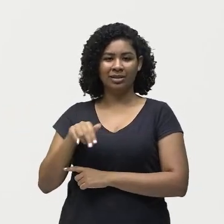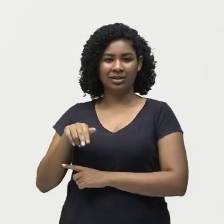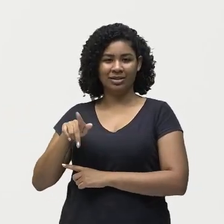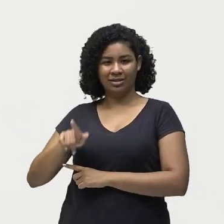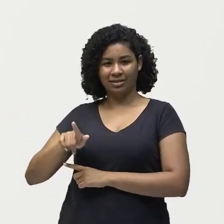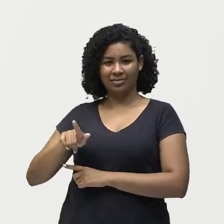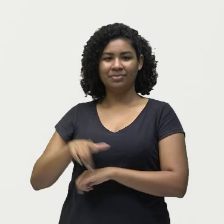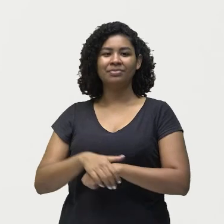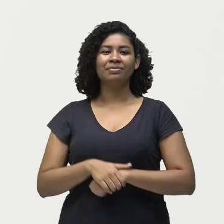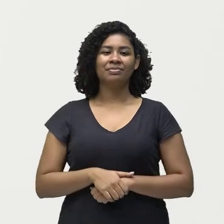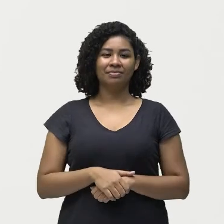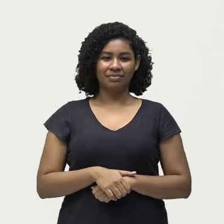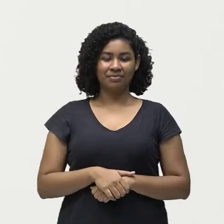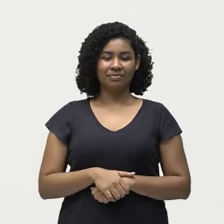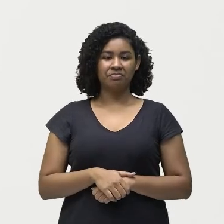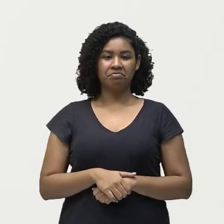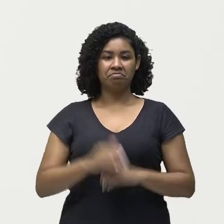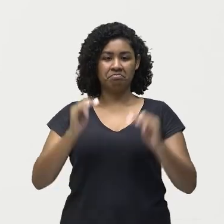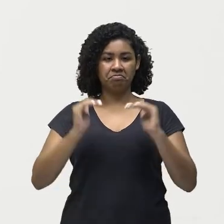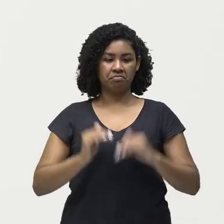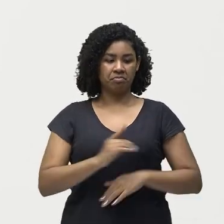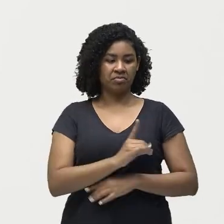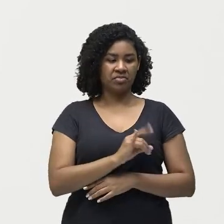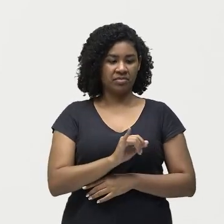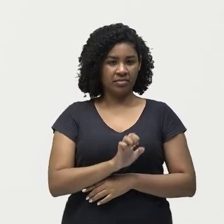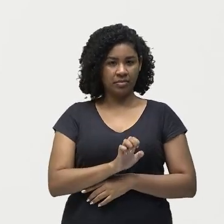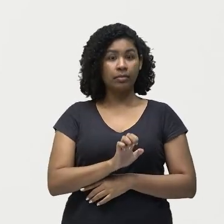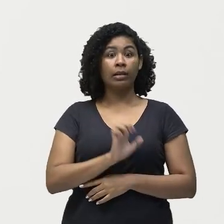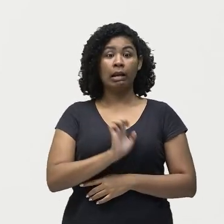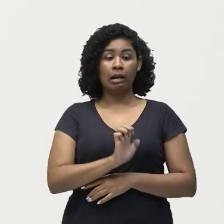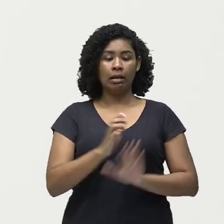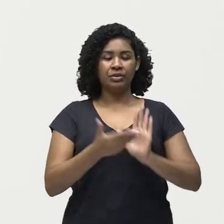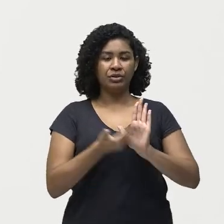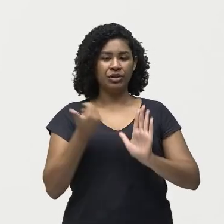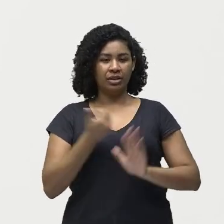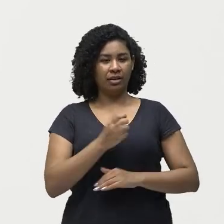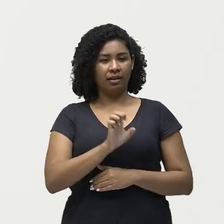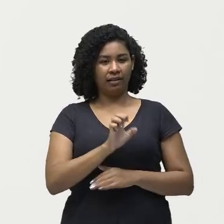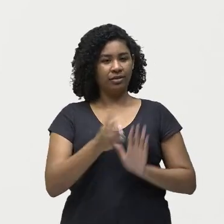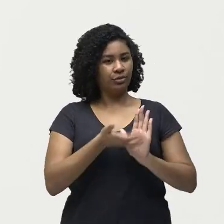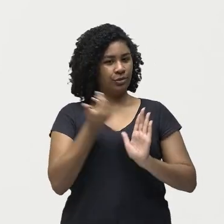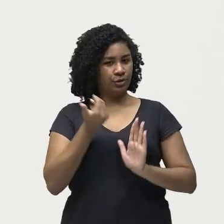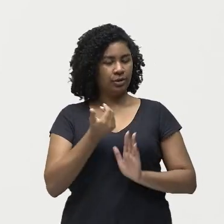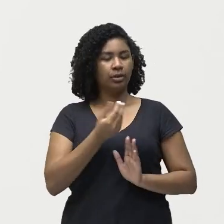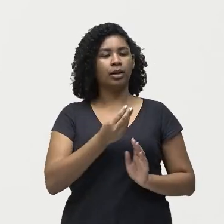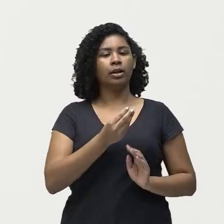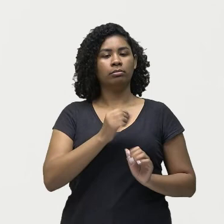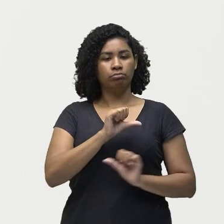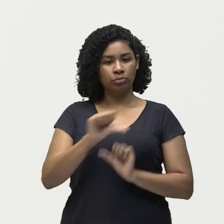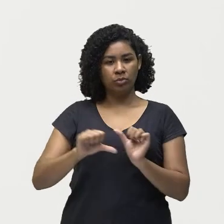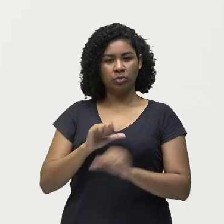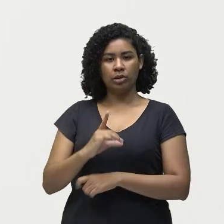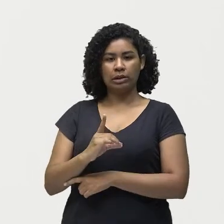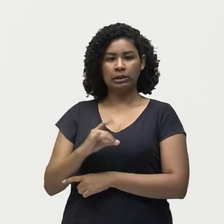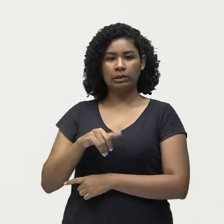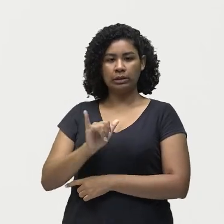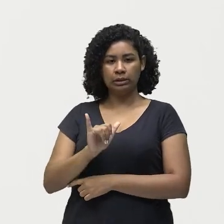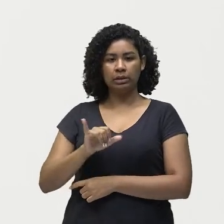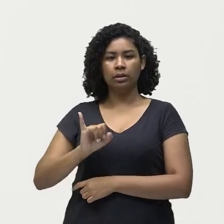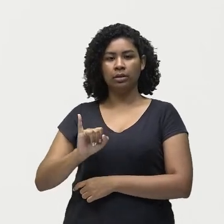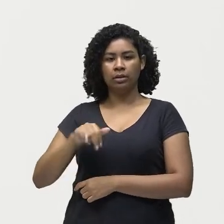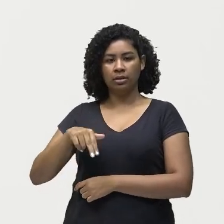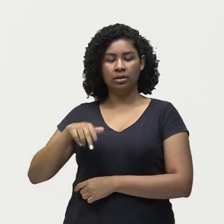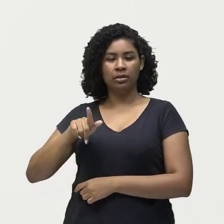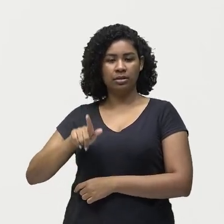morrer, terminou em IE. Tirei ele, substituí pelo Y e acrescentei o ING.